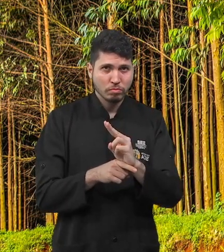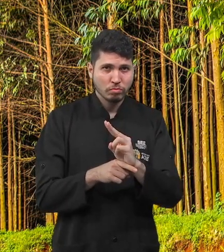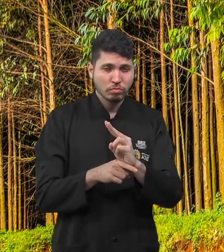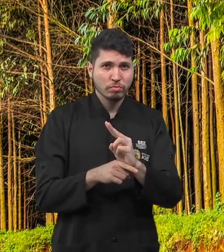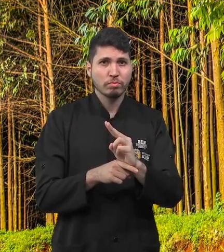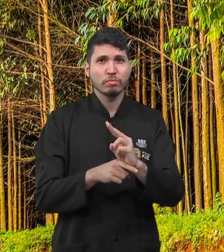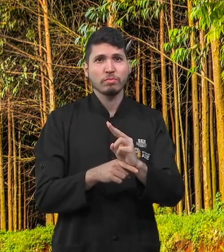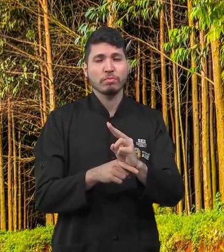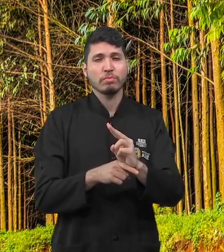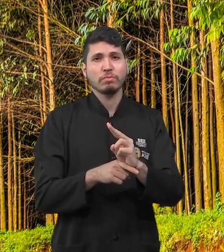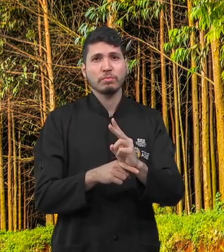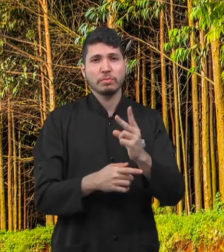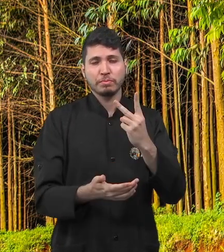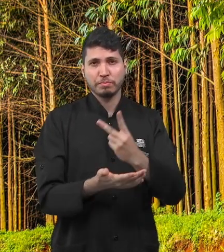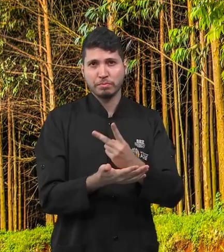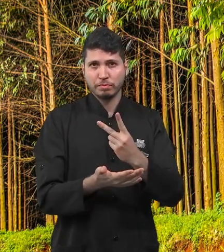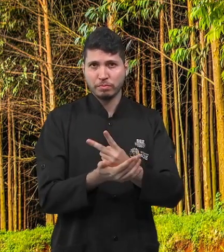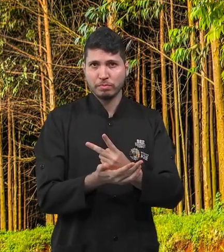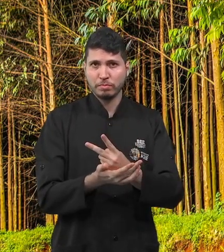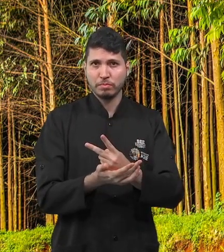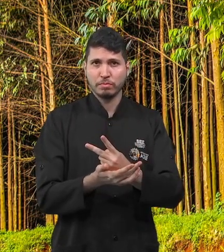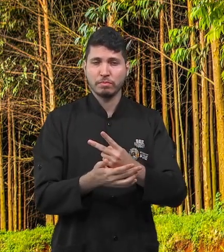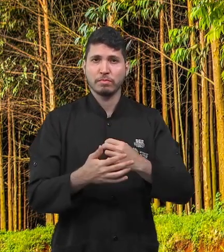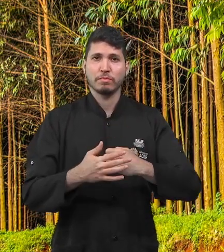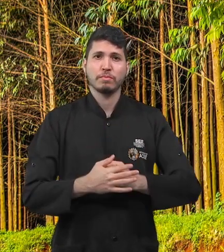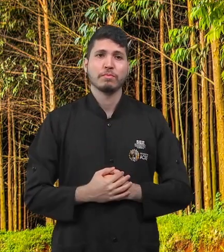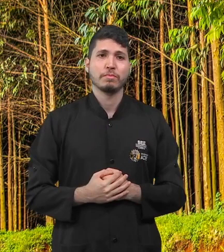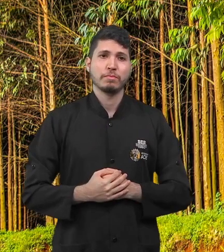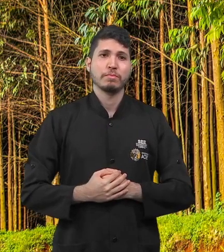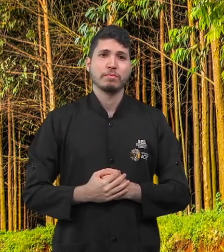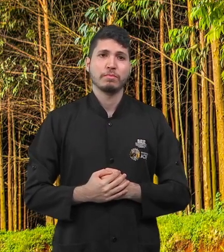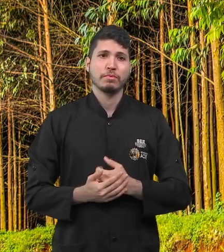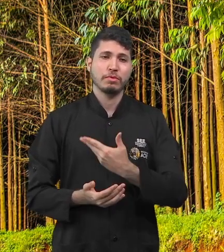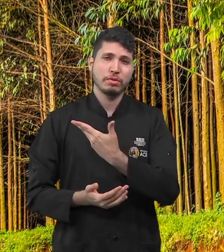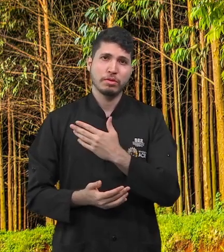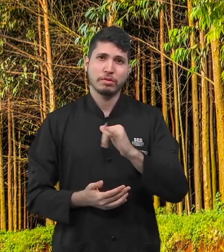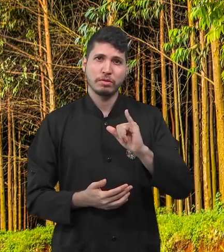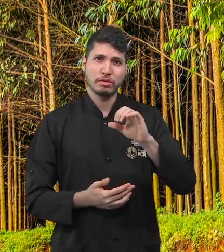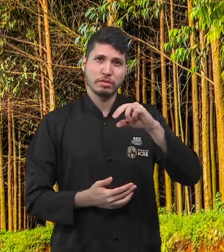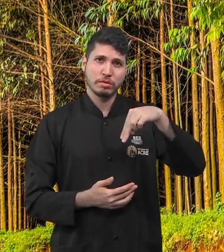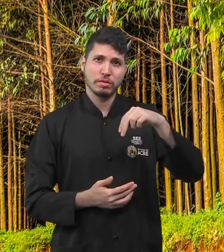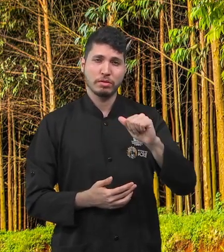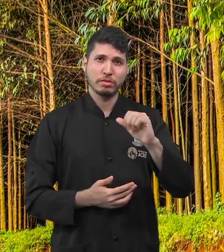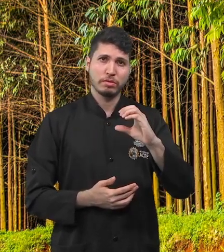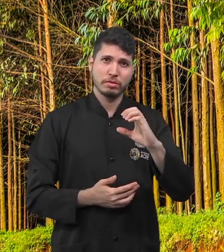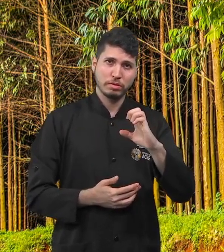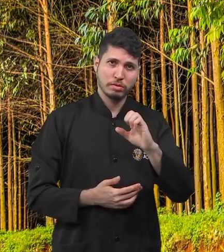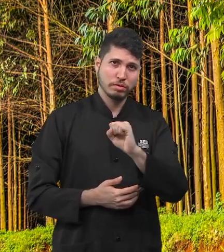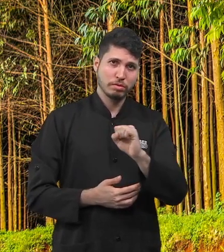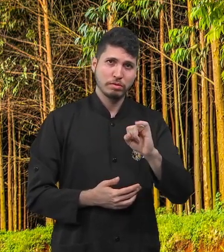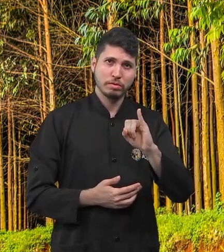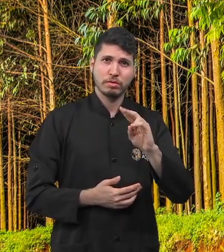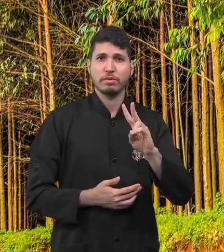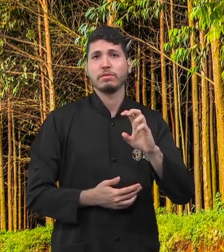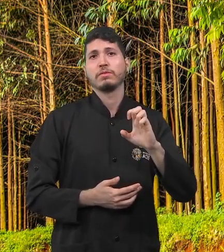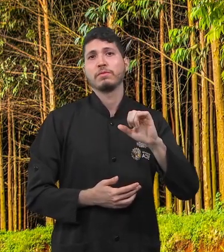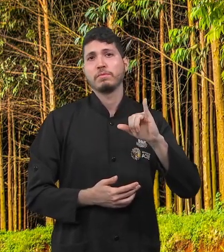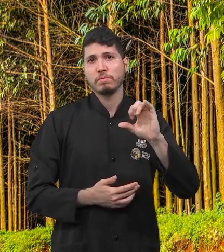inacessíveis, seja pela formação geológica ou outras situações. Segundo